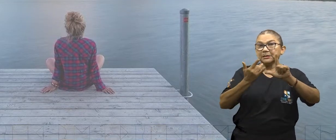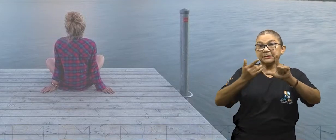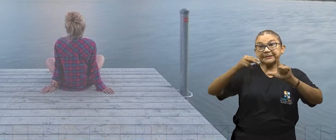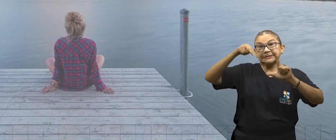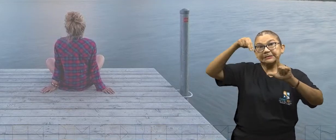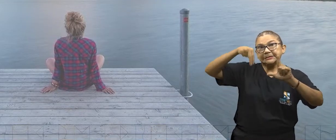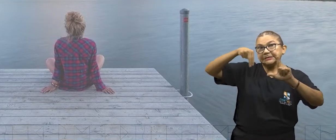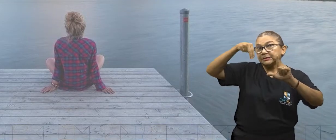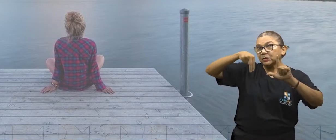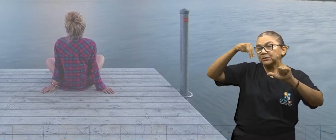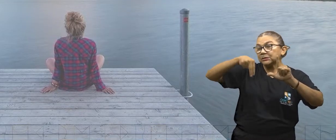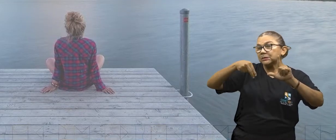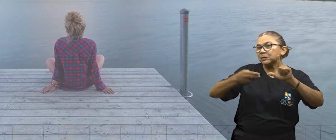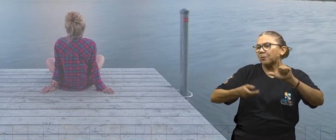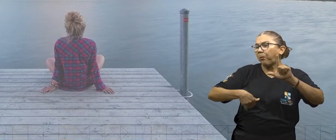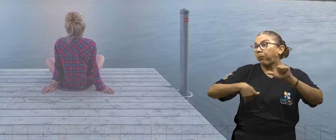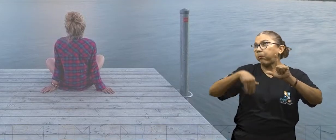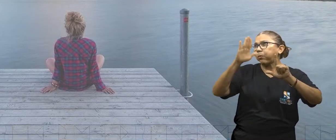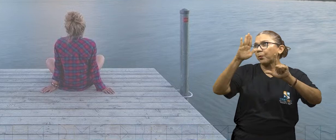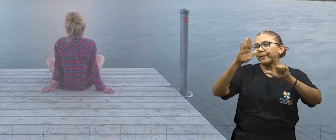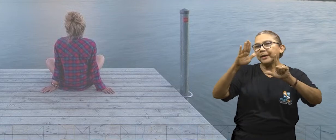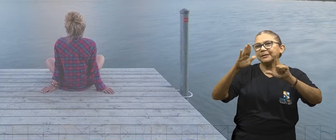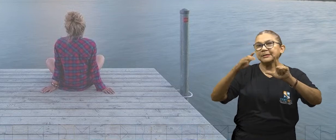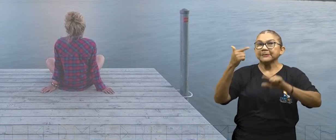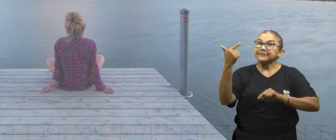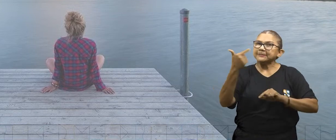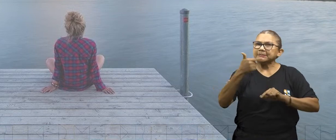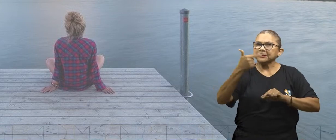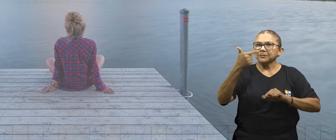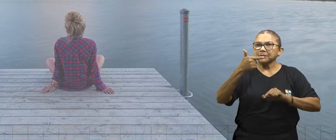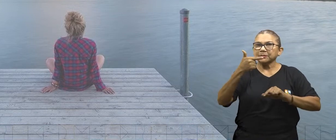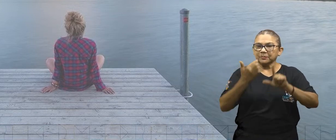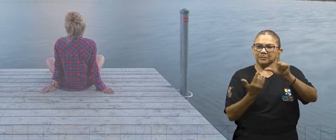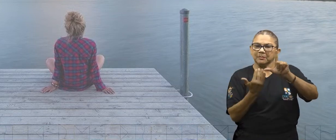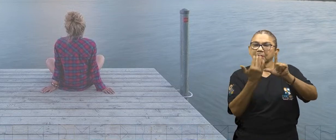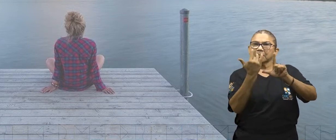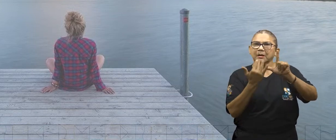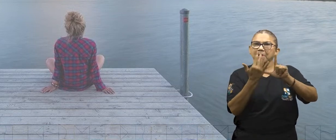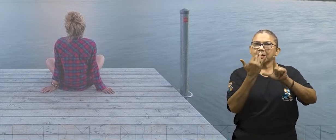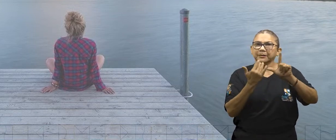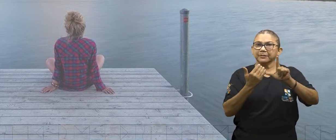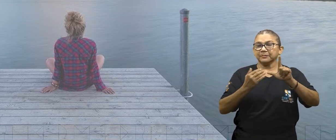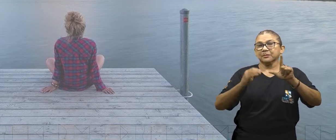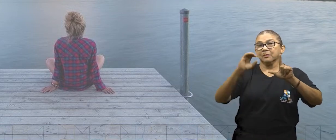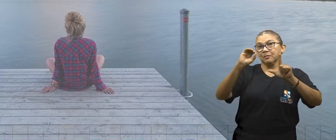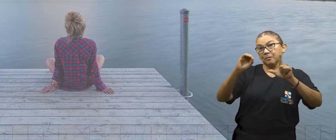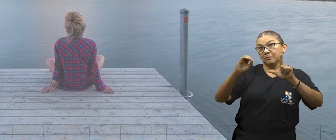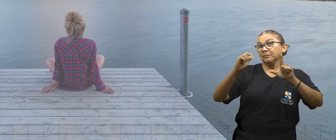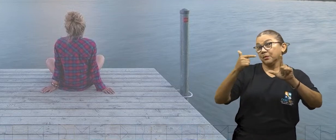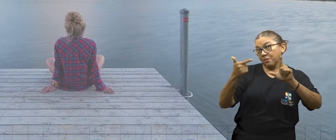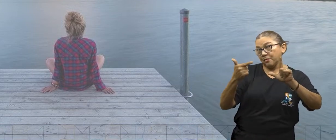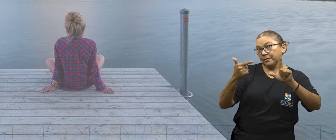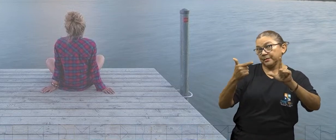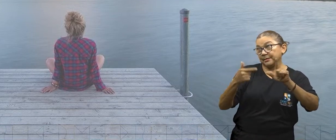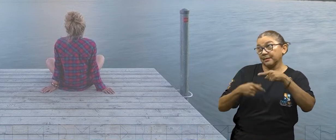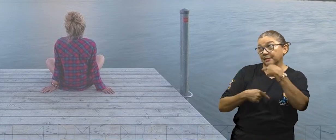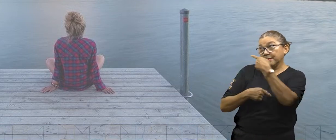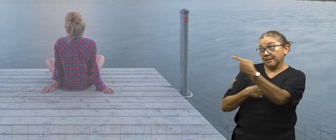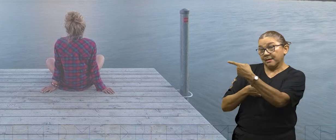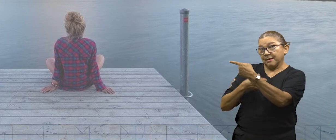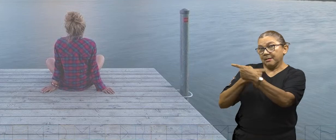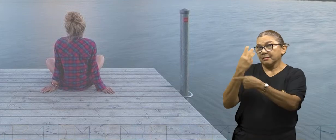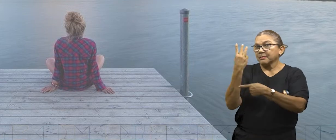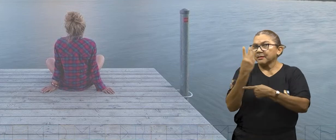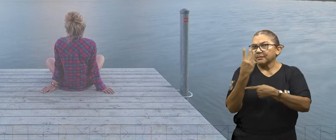gás nitrogênio. O segundo gás com maior quantidade na atmosfera é o gás oxigênio.